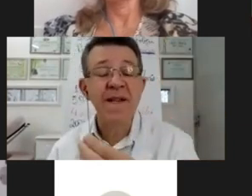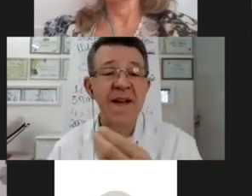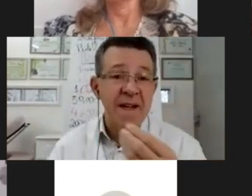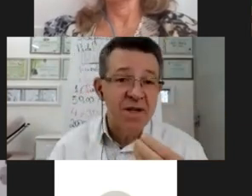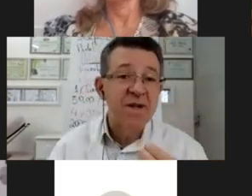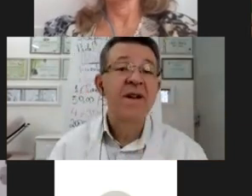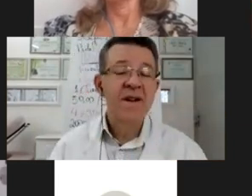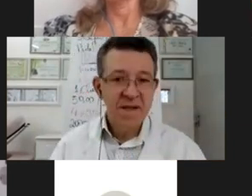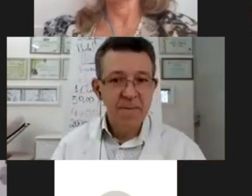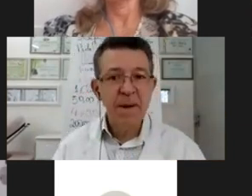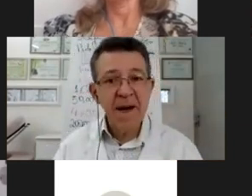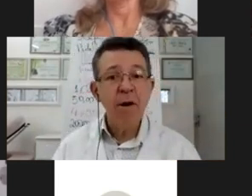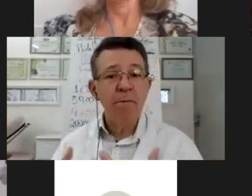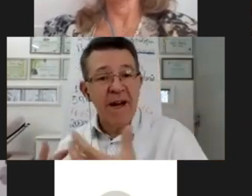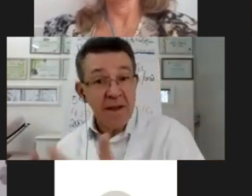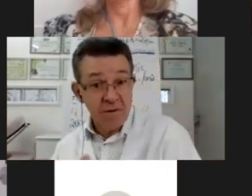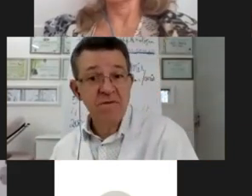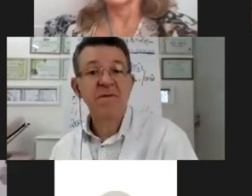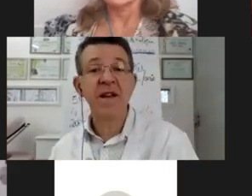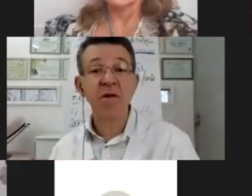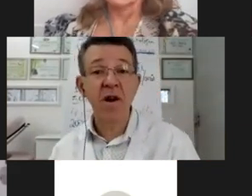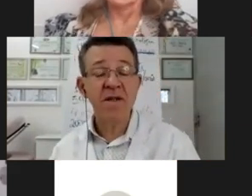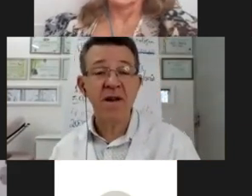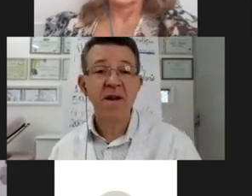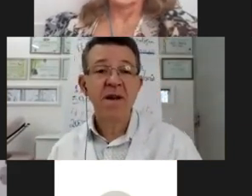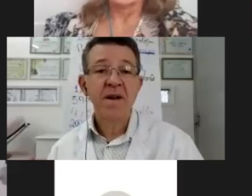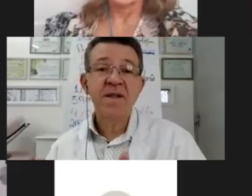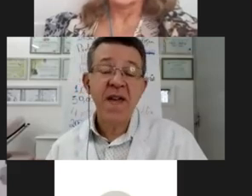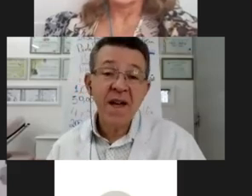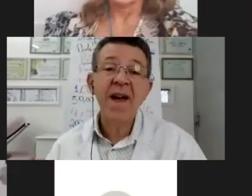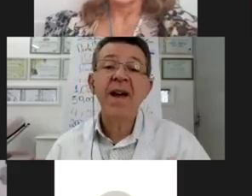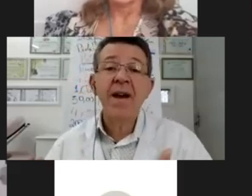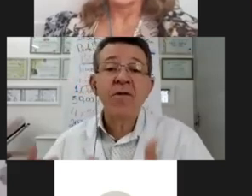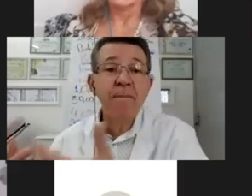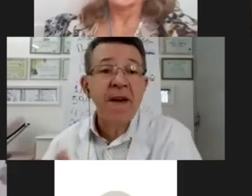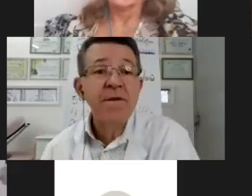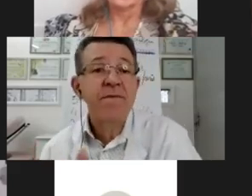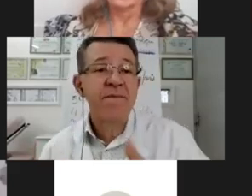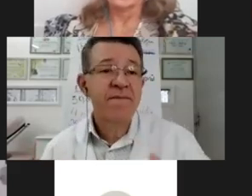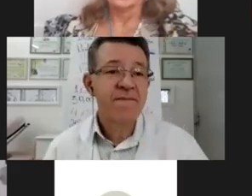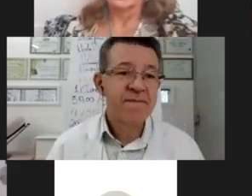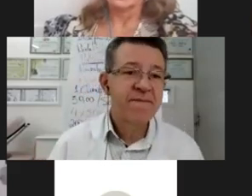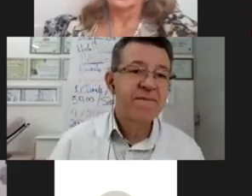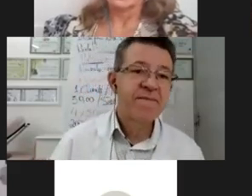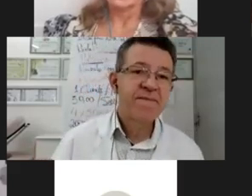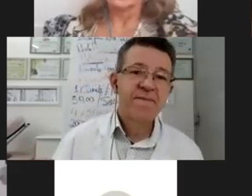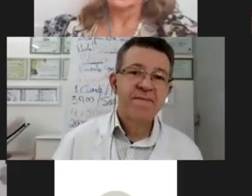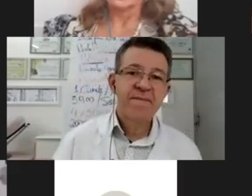teve habilidade de preparar o prato que ele gosta sem carregar no tempero.